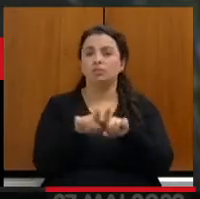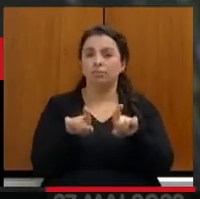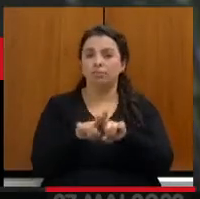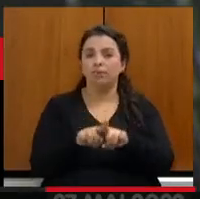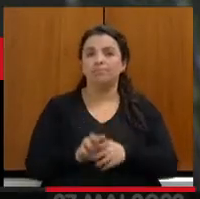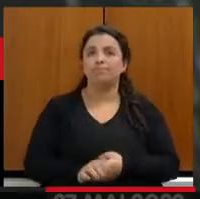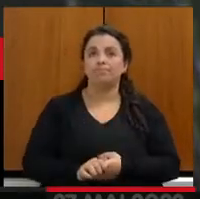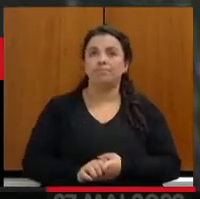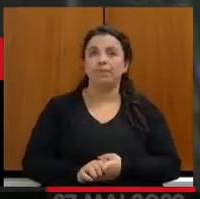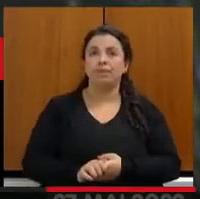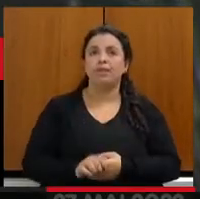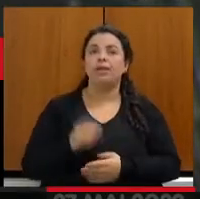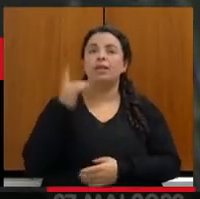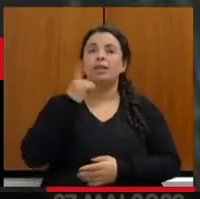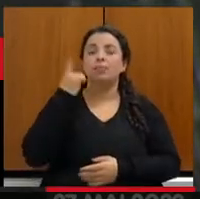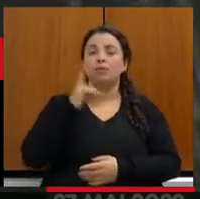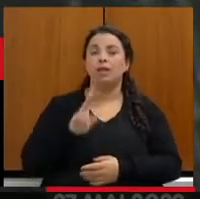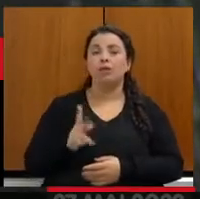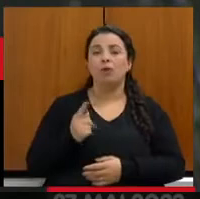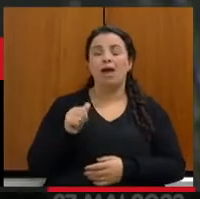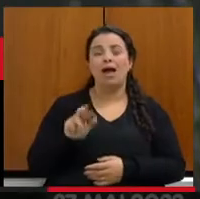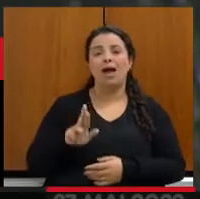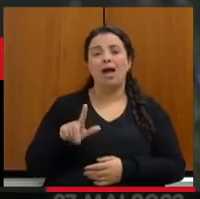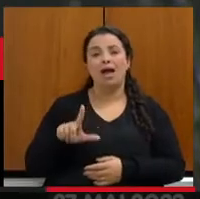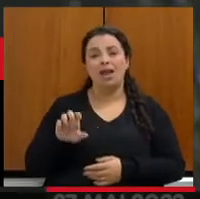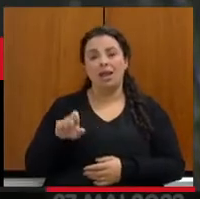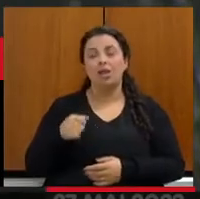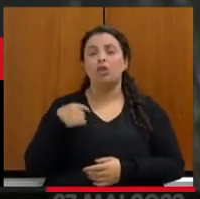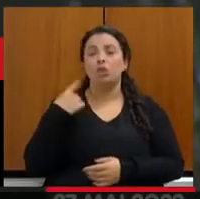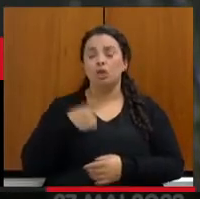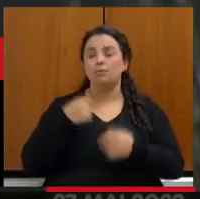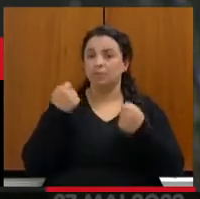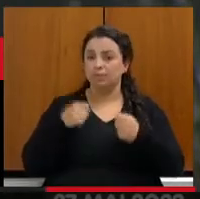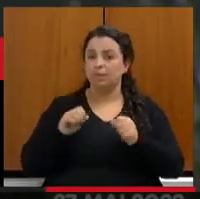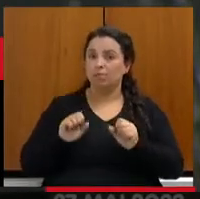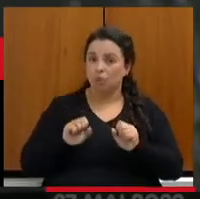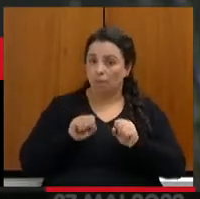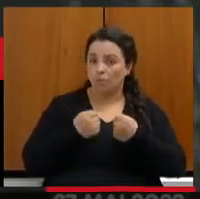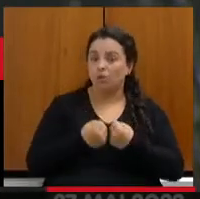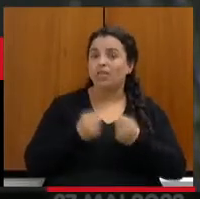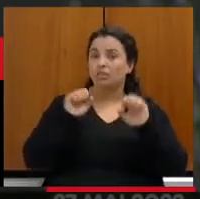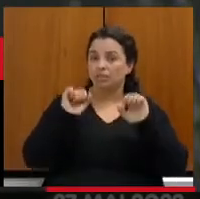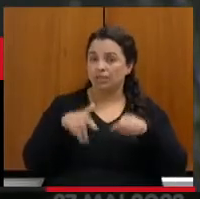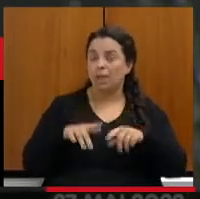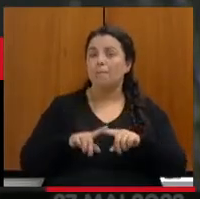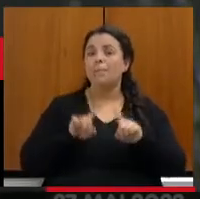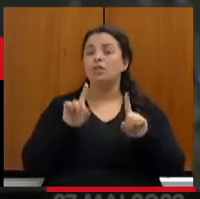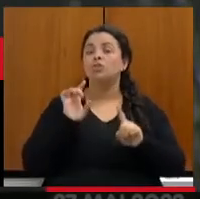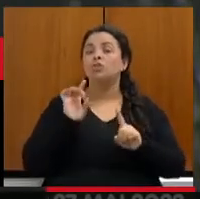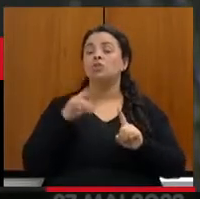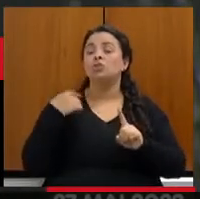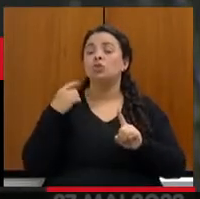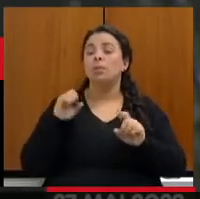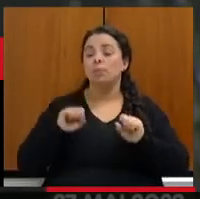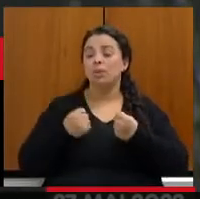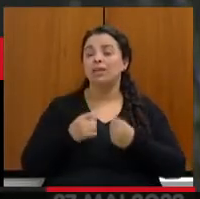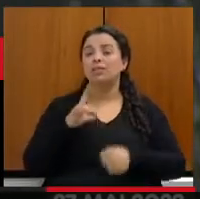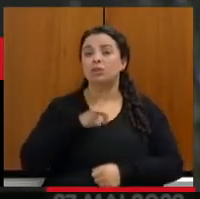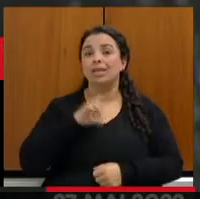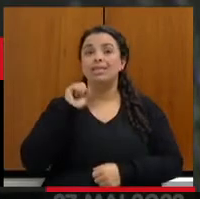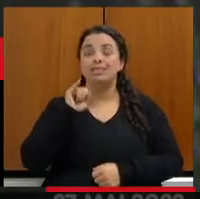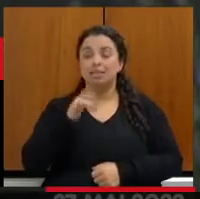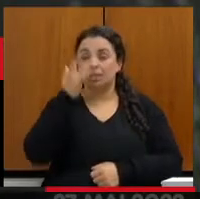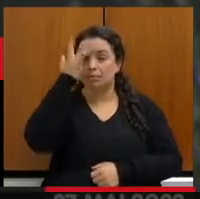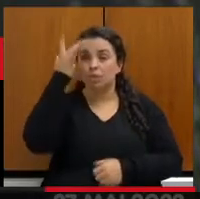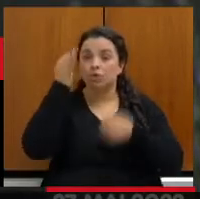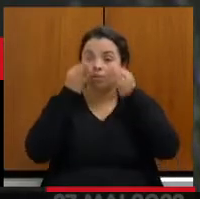Precisamos ser protegidas mas só seremos quando efetivamente formas ouvidas é